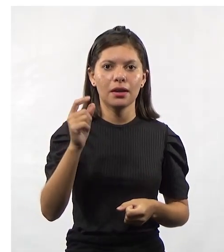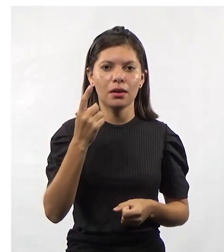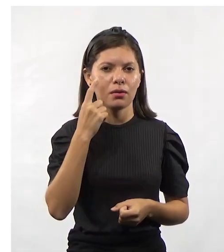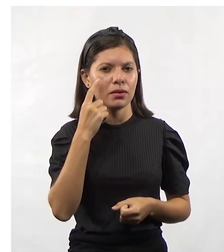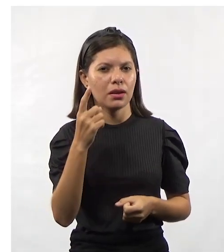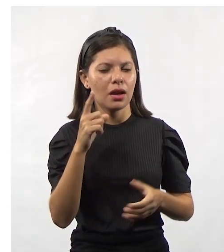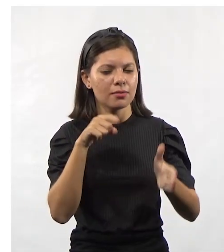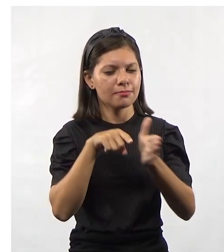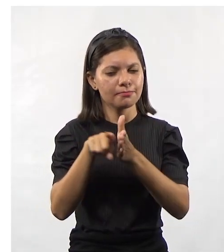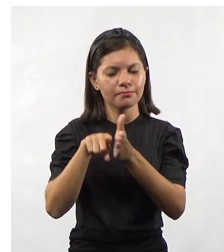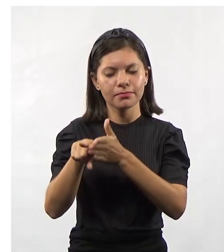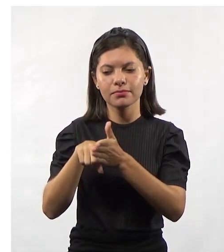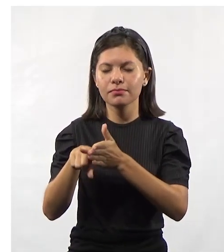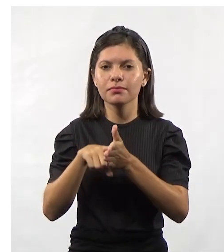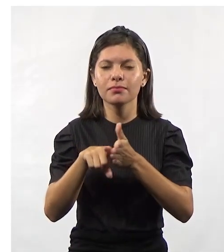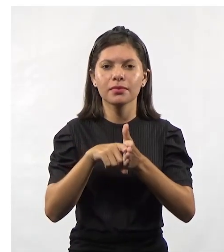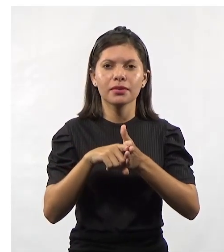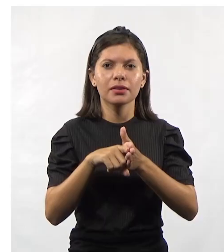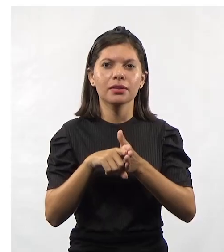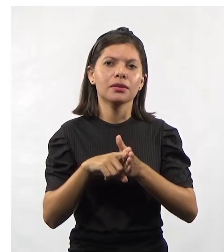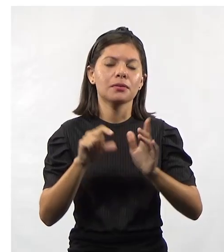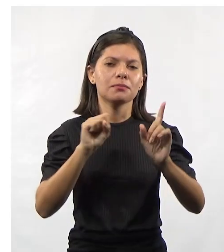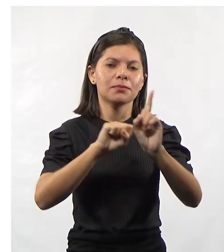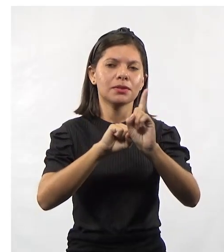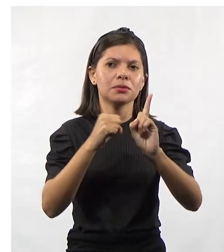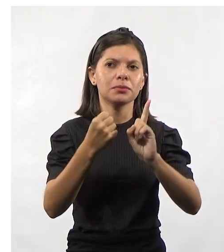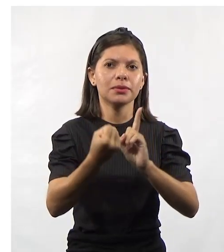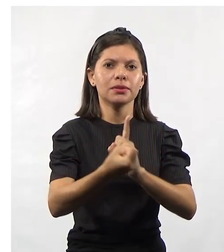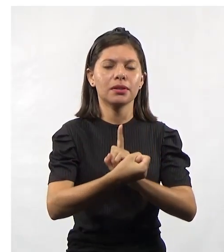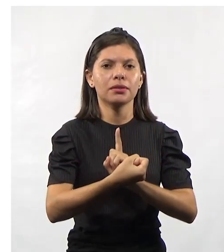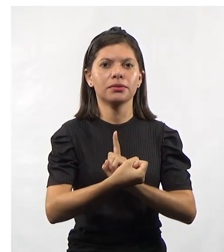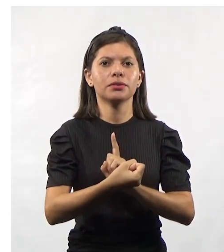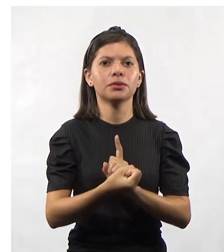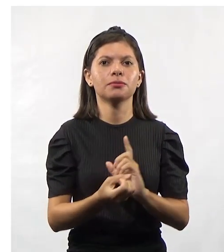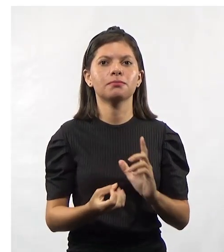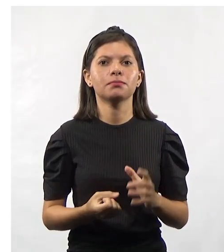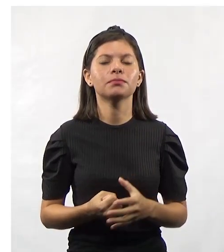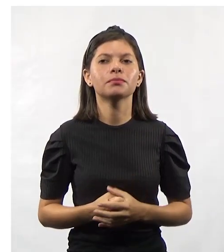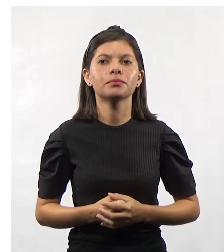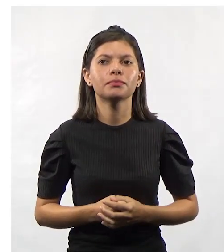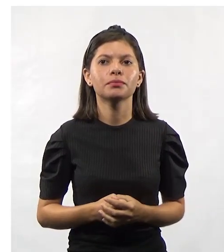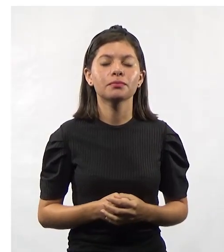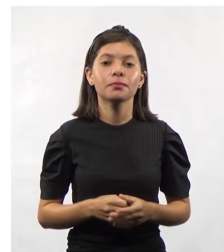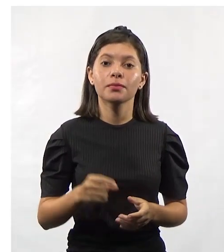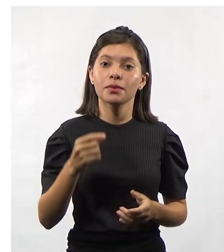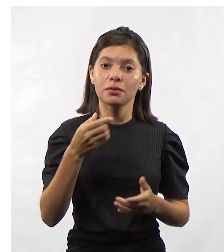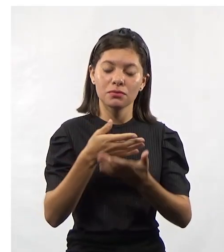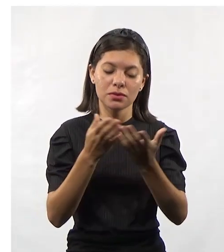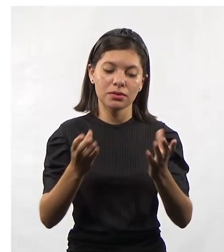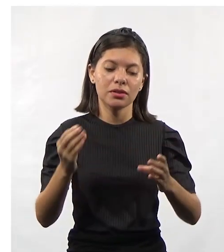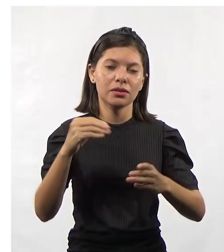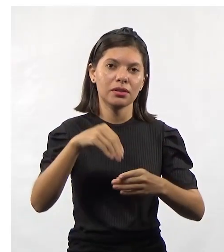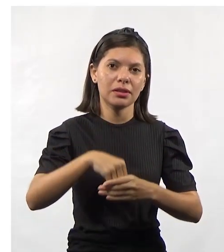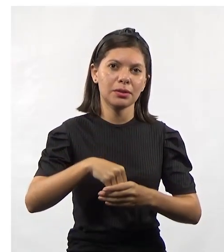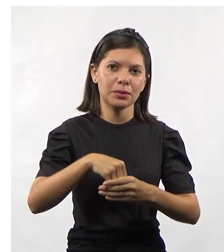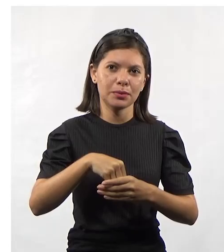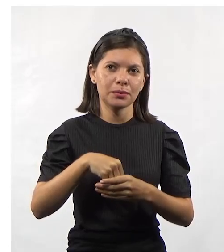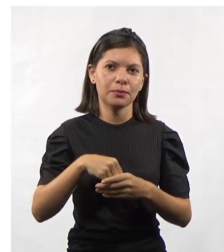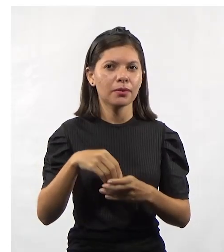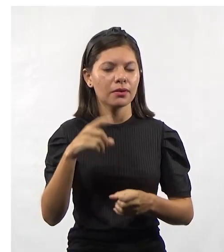que ter esse olhar investigativo para a comunidade na qual se está inserido,